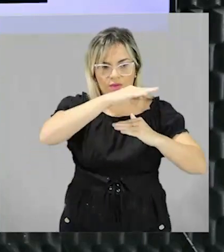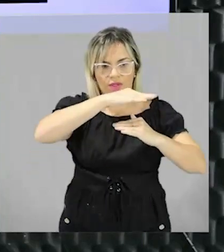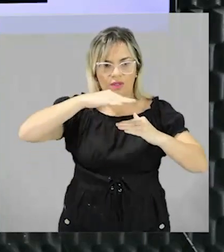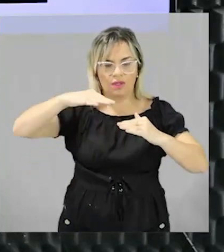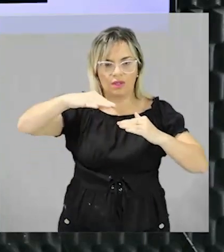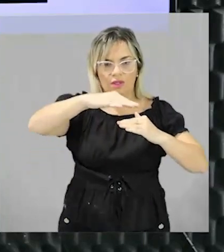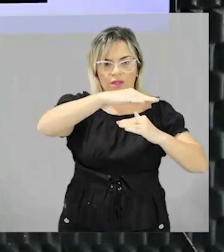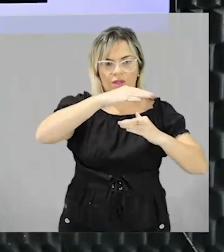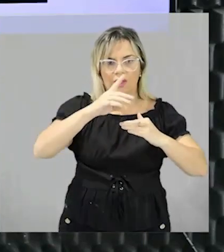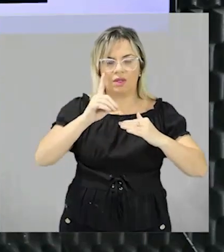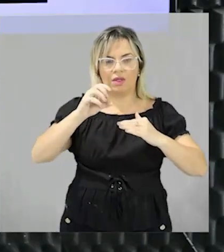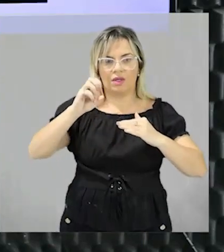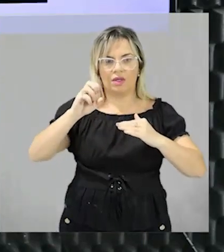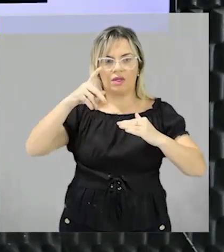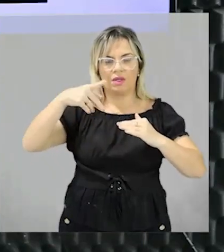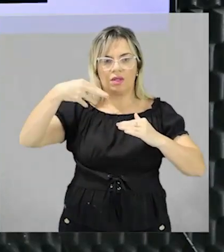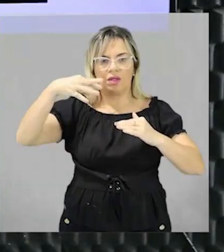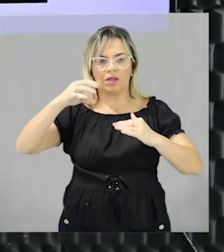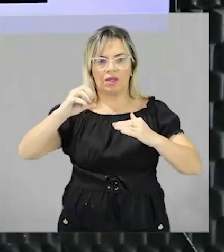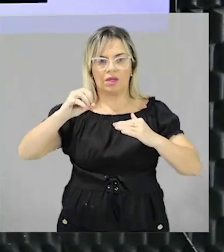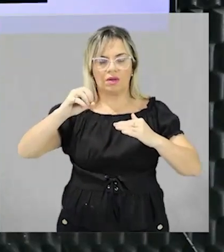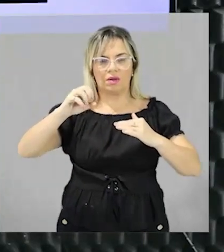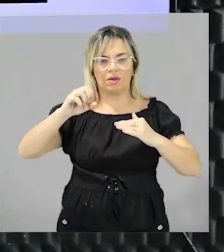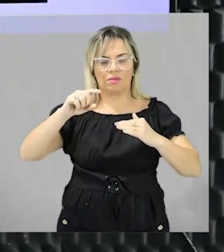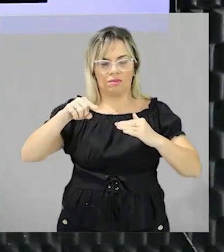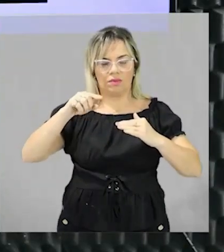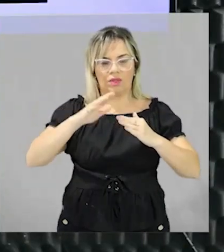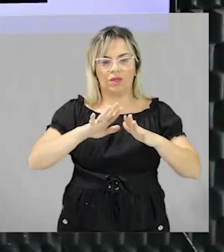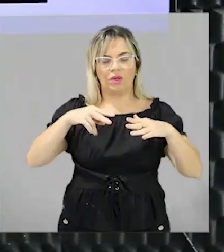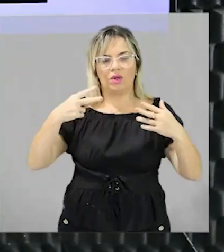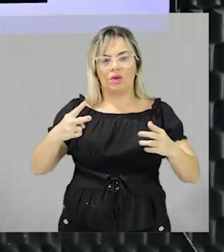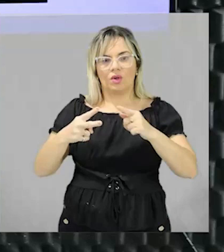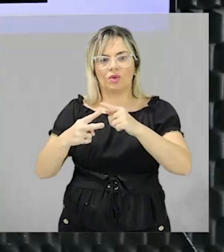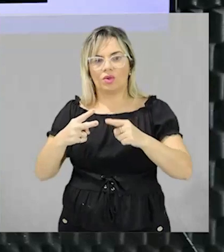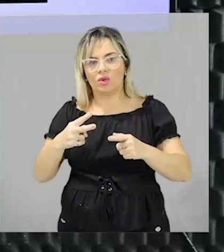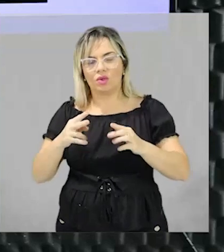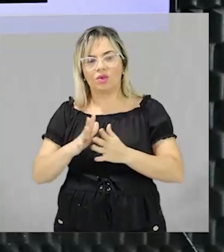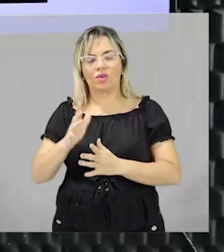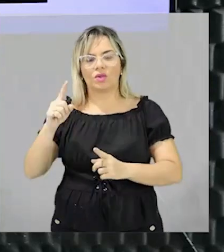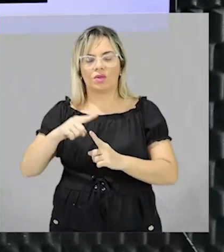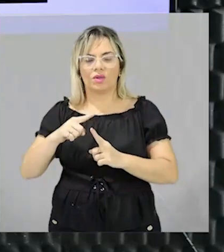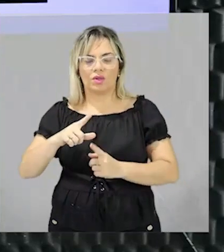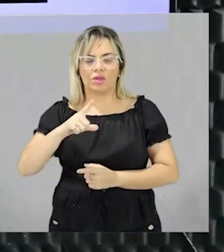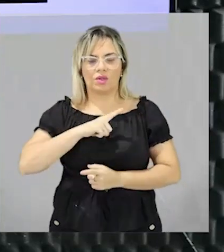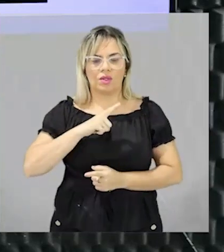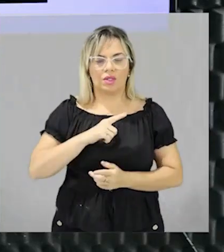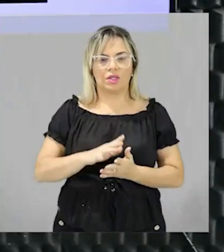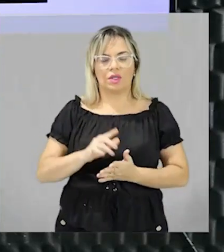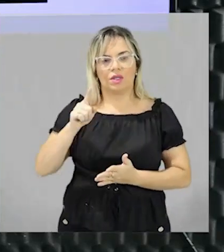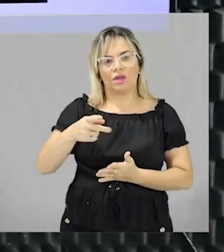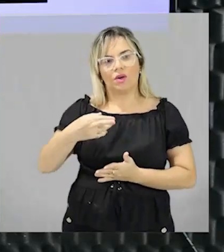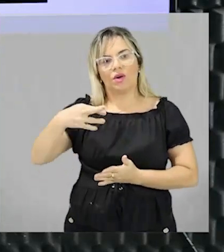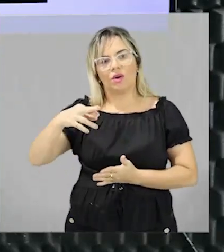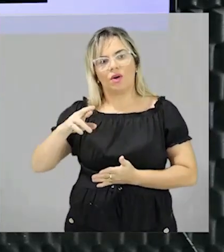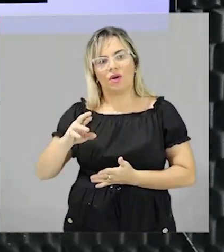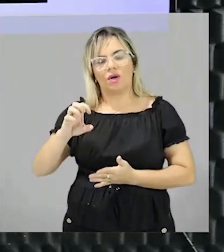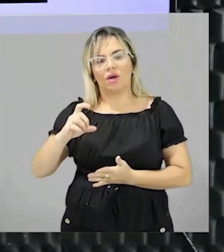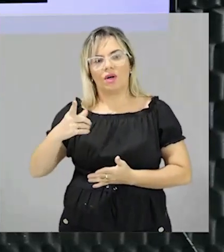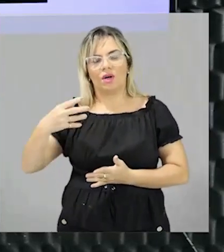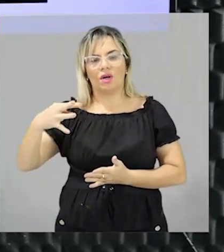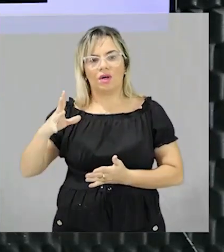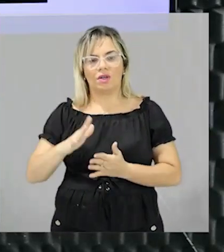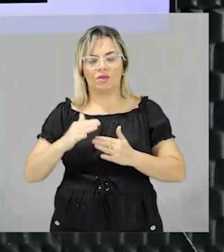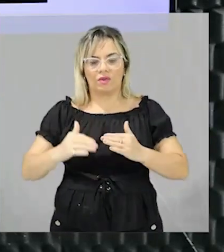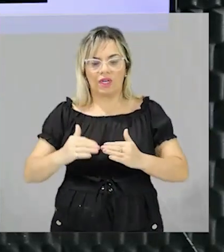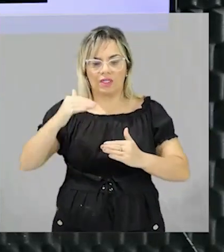inclinada também, ou seja, predomina ali o processo erosivo. Vão existir 2 tipos de depressão, tá? Depressão relativa, aquela que fica acima do